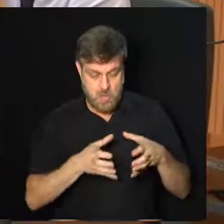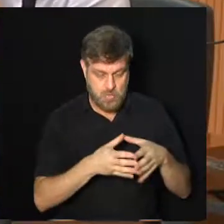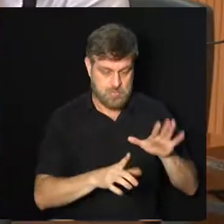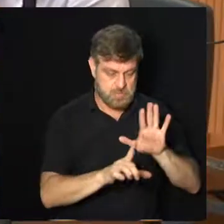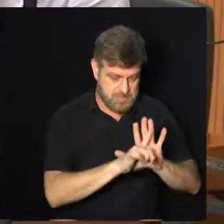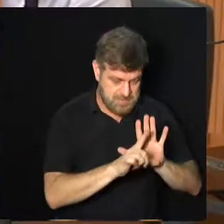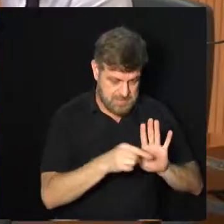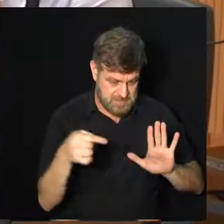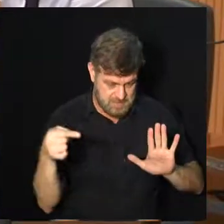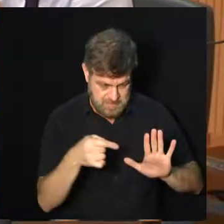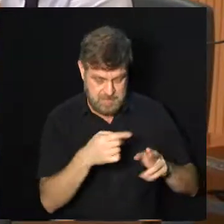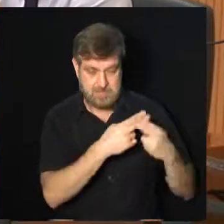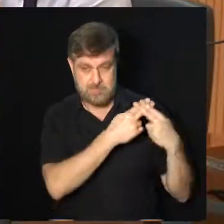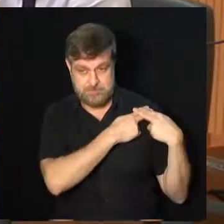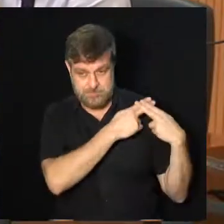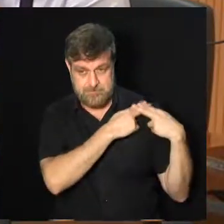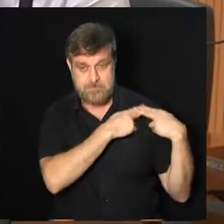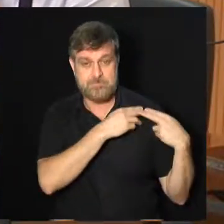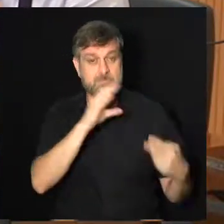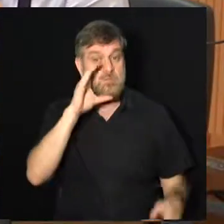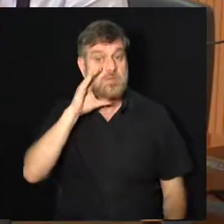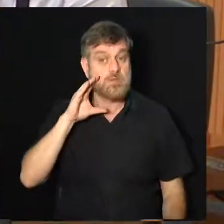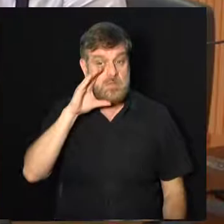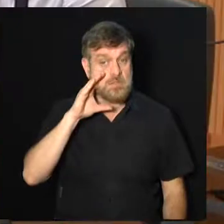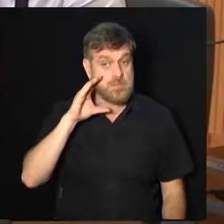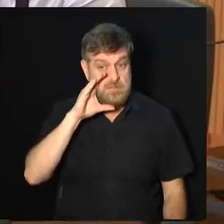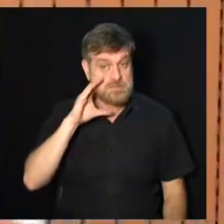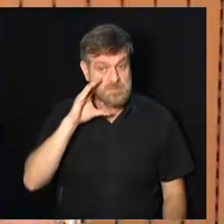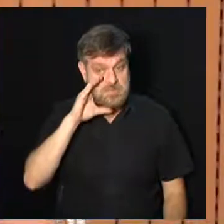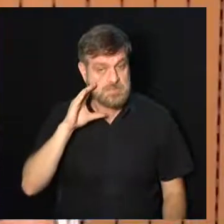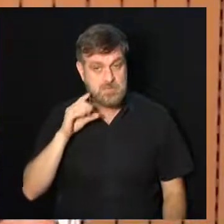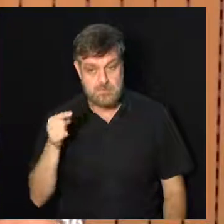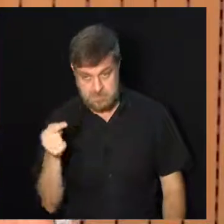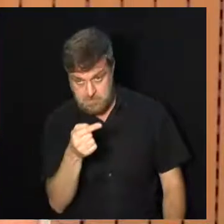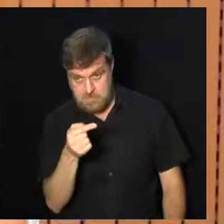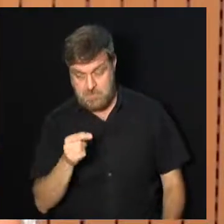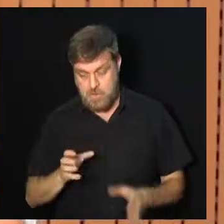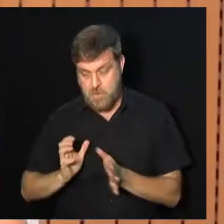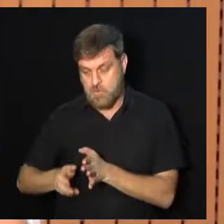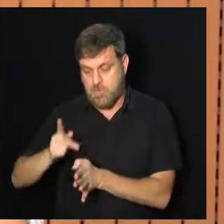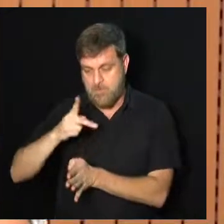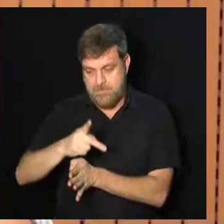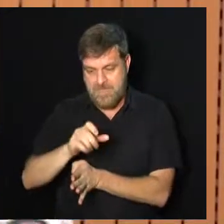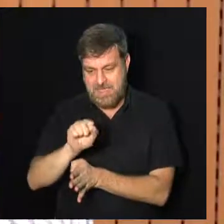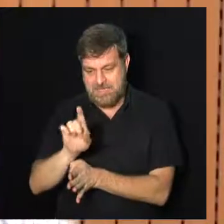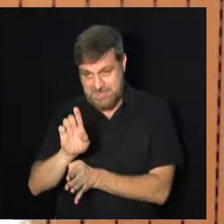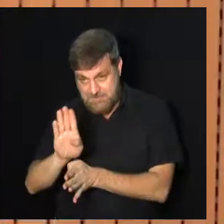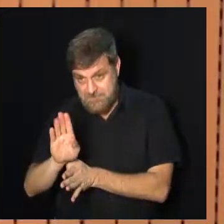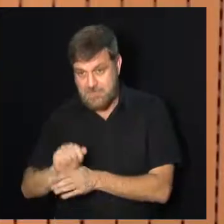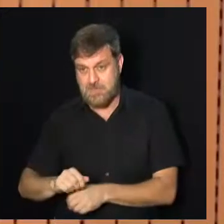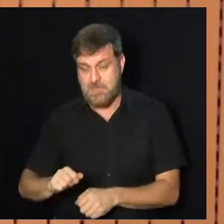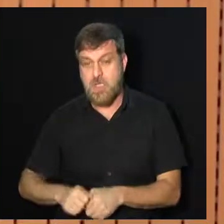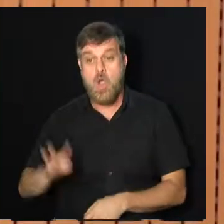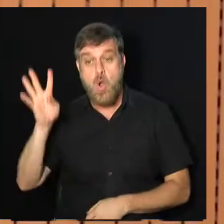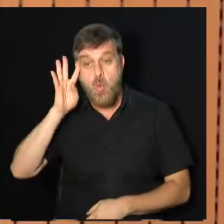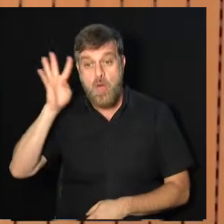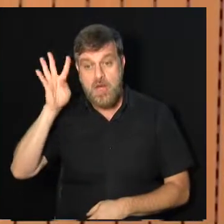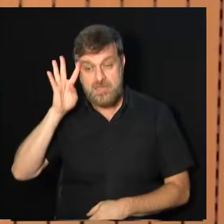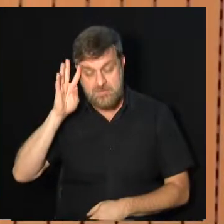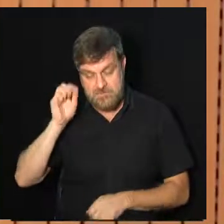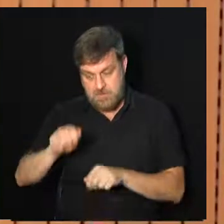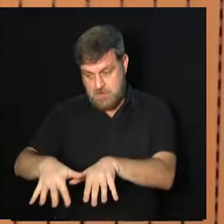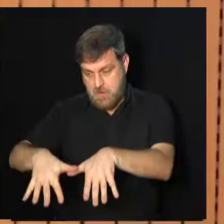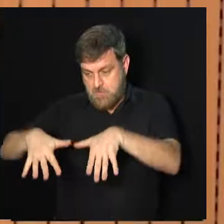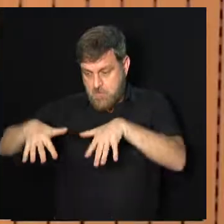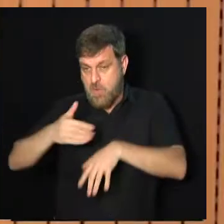de Constituição e Legalidade, presidida pelo vereador Luiz Henrique Cirilo, do PSDB, realizou na última quarta-feira uma